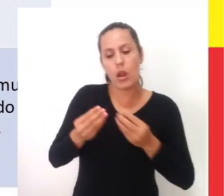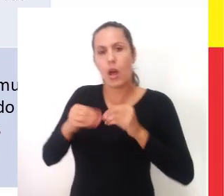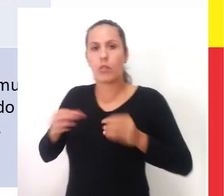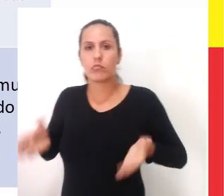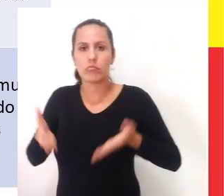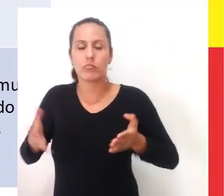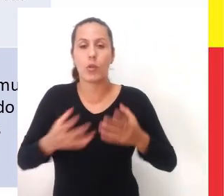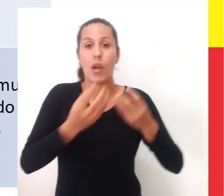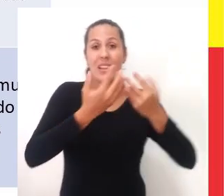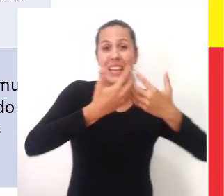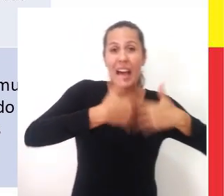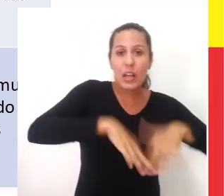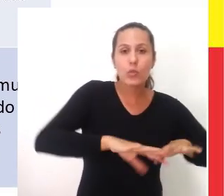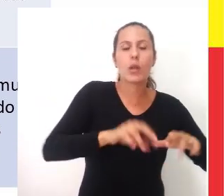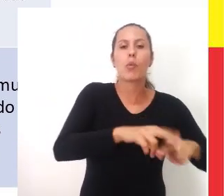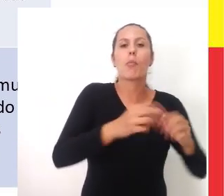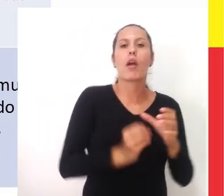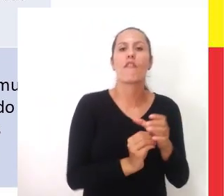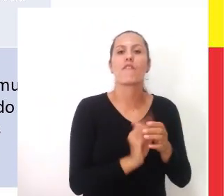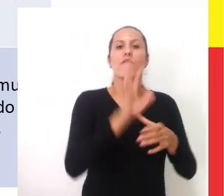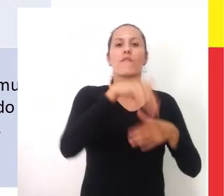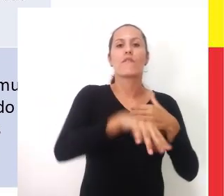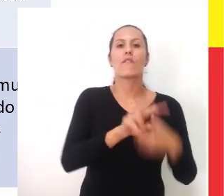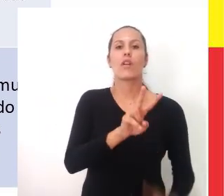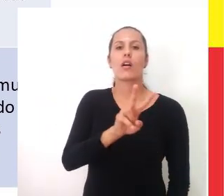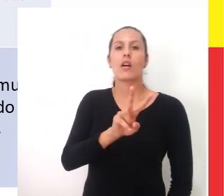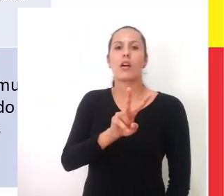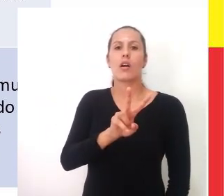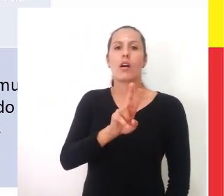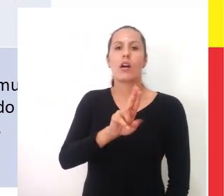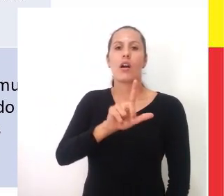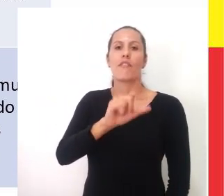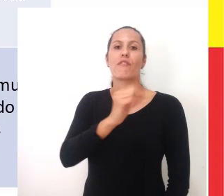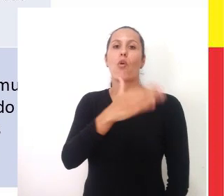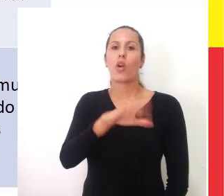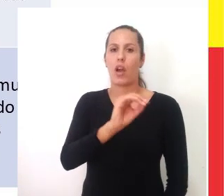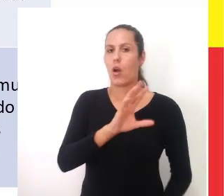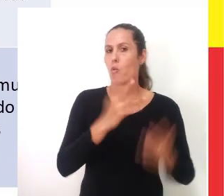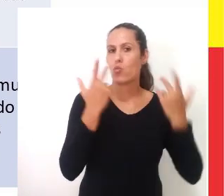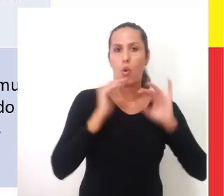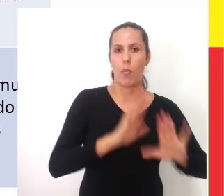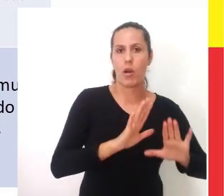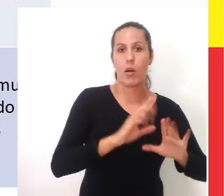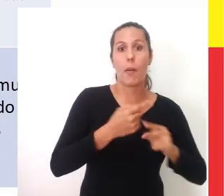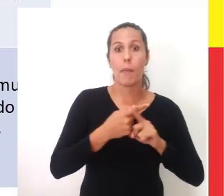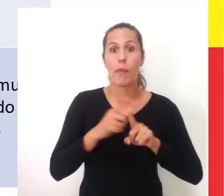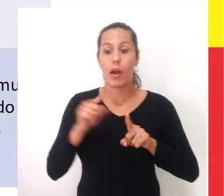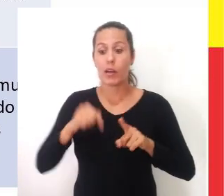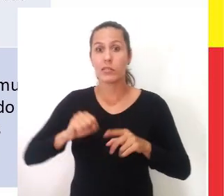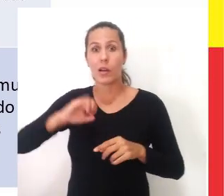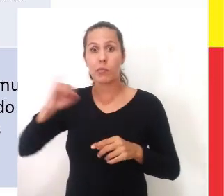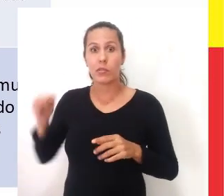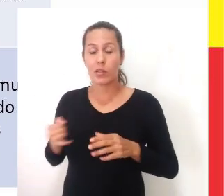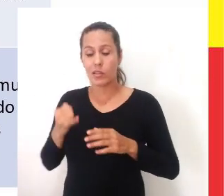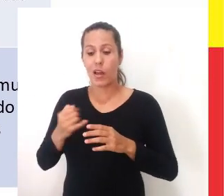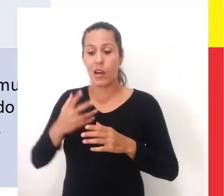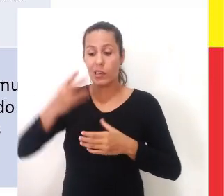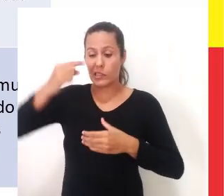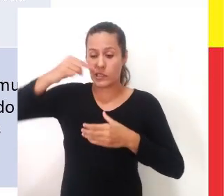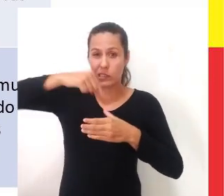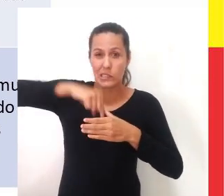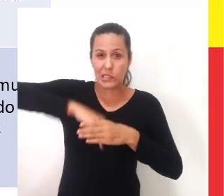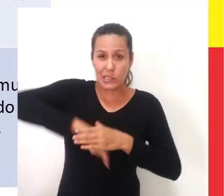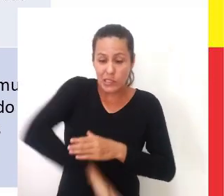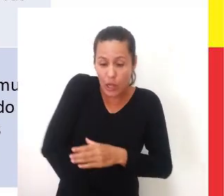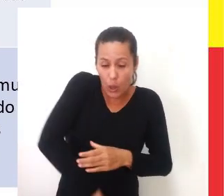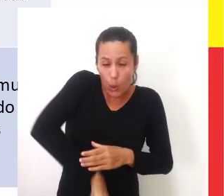natural, através do fenômeno físico e químico, seria o vulcão. Imagine a gente fazer isso para aproveitar